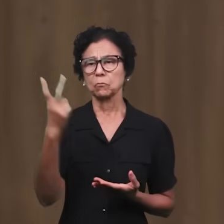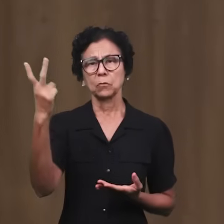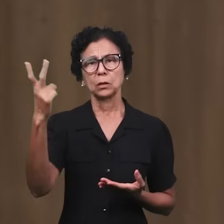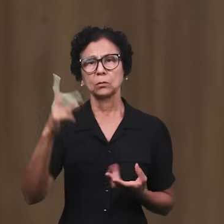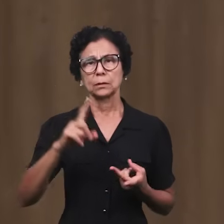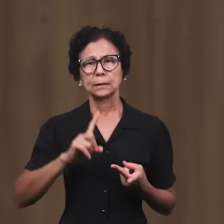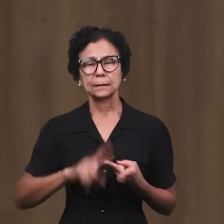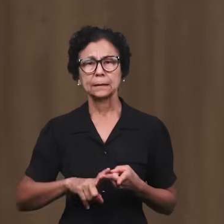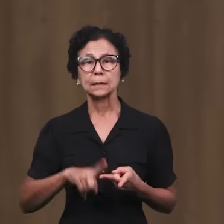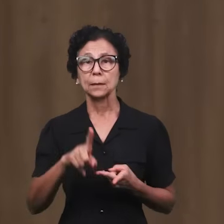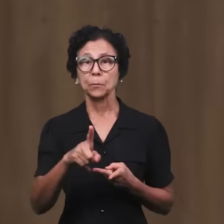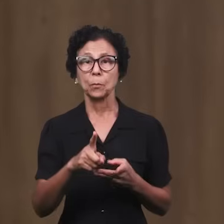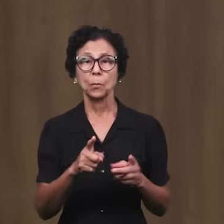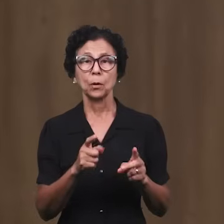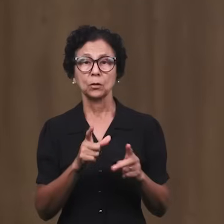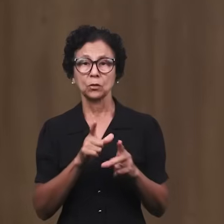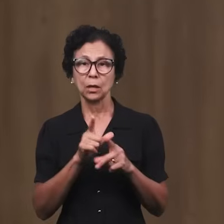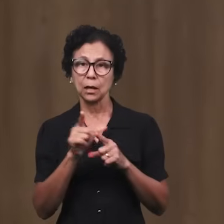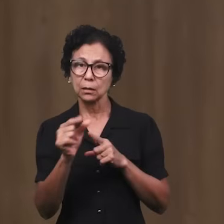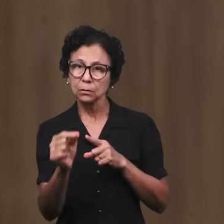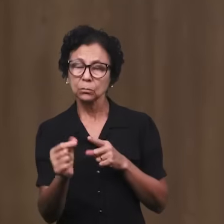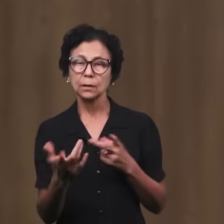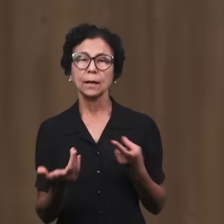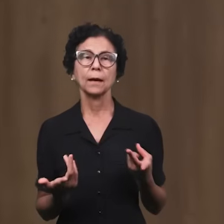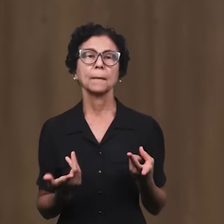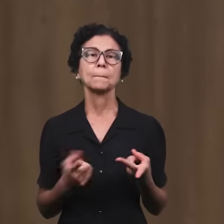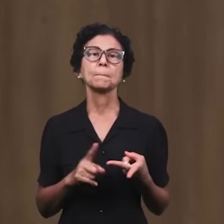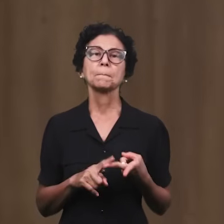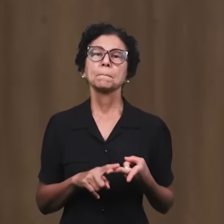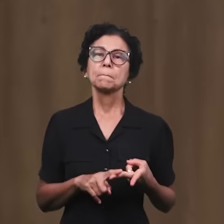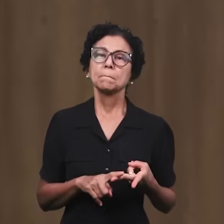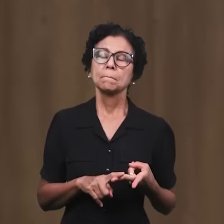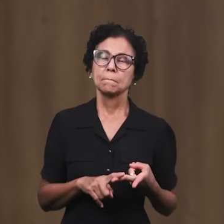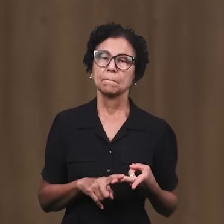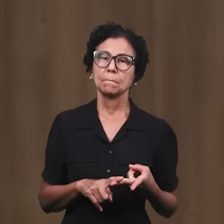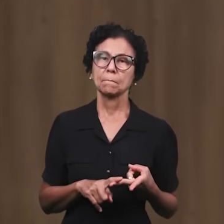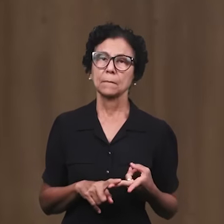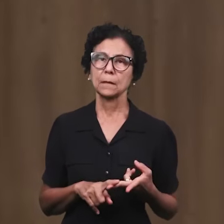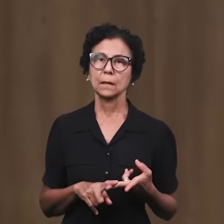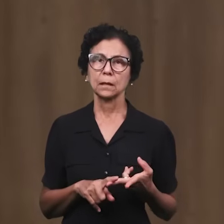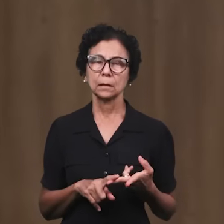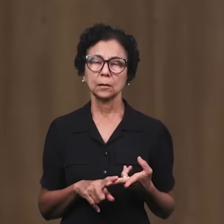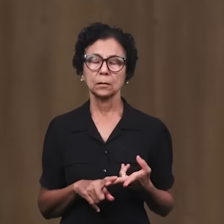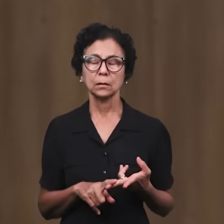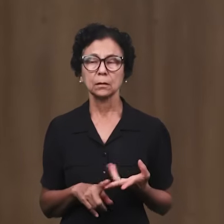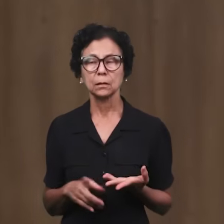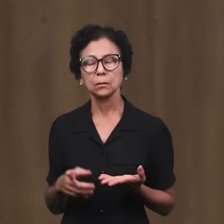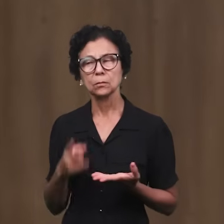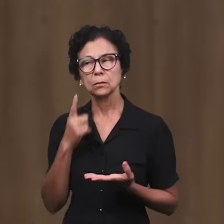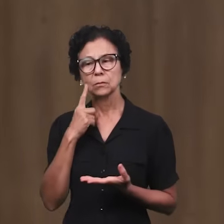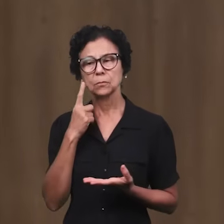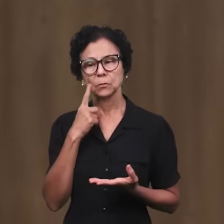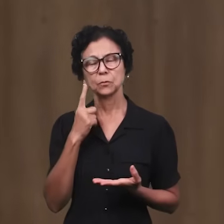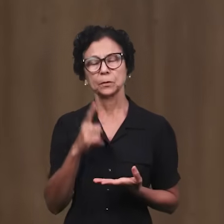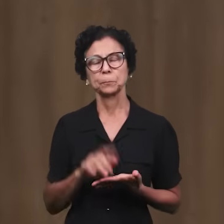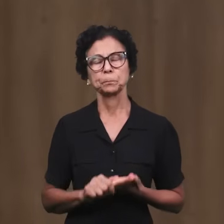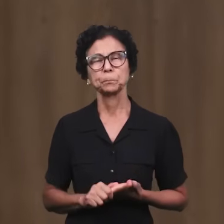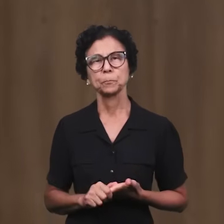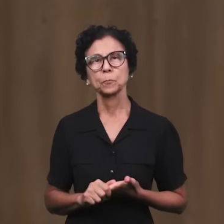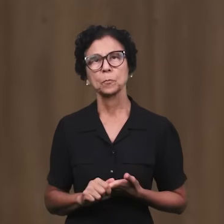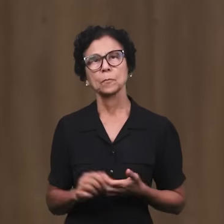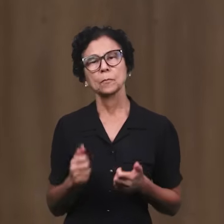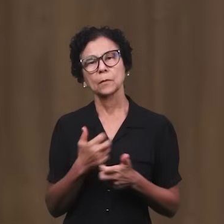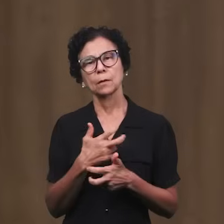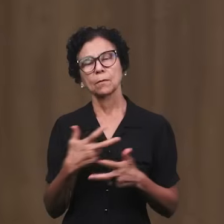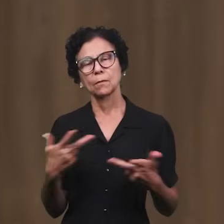como locação, você vai fazer renda também com aquele imóvel. Então existe, na nossa conversa aqui, nós vamos ver que tem